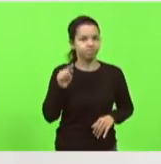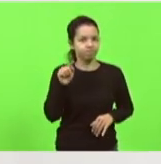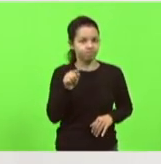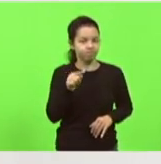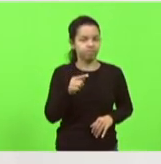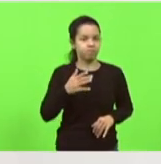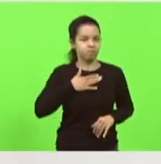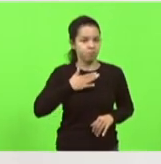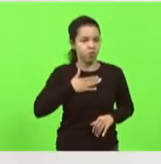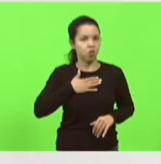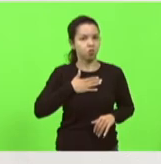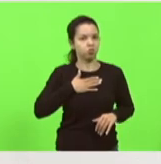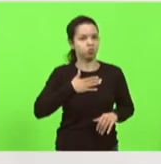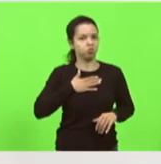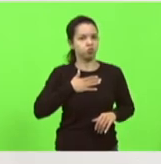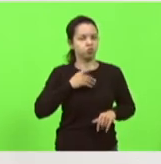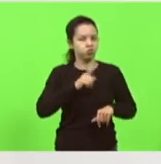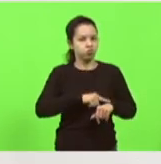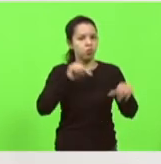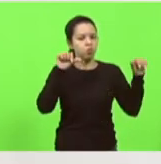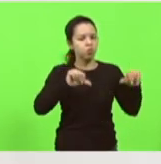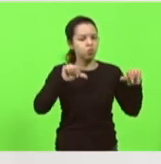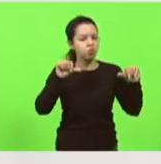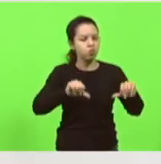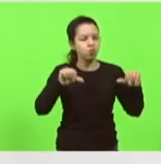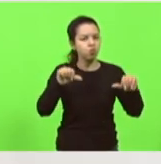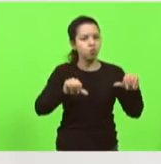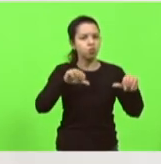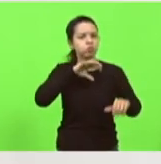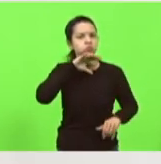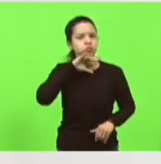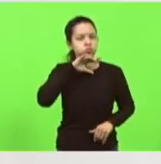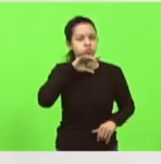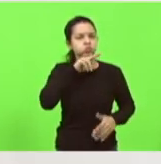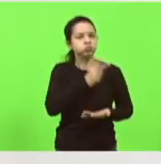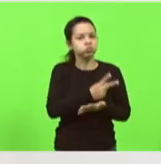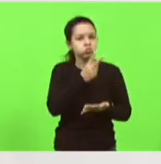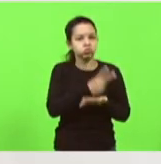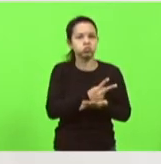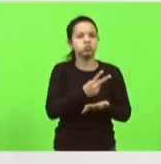tempo ruim, tempo feio, o tempo todo. Quem me conhece sabe que eu sou assim.